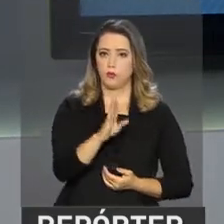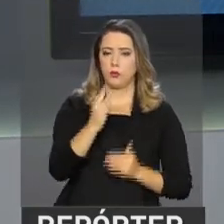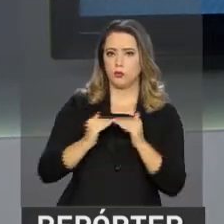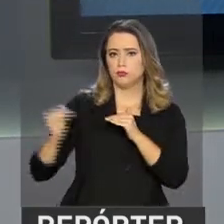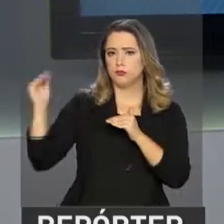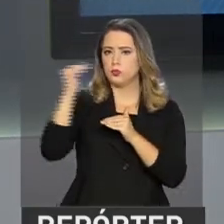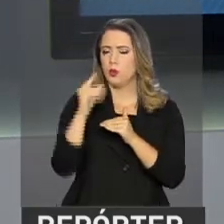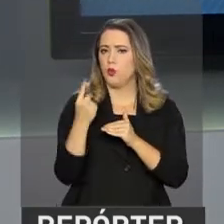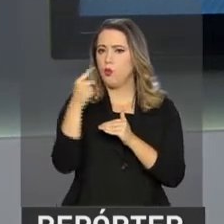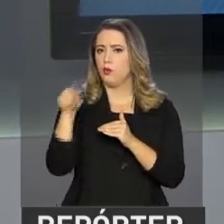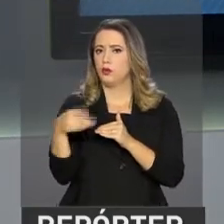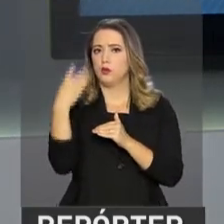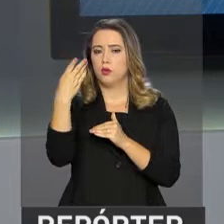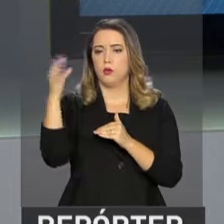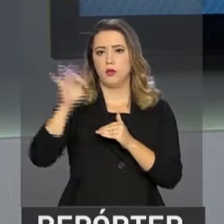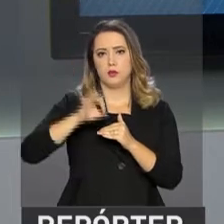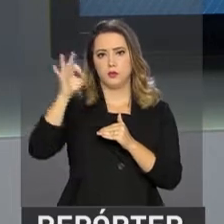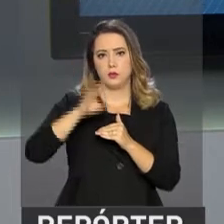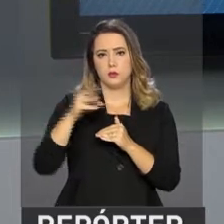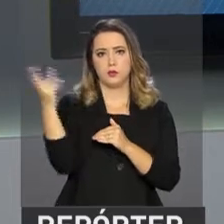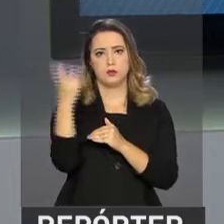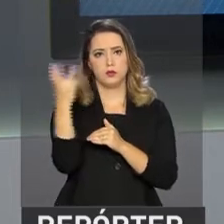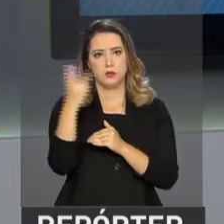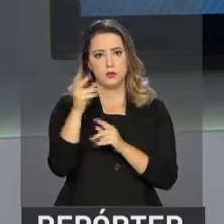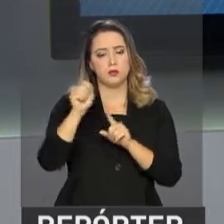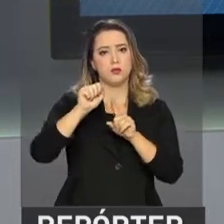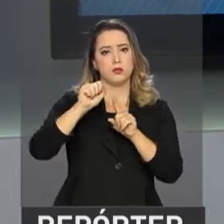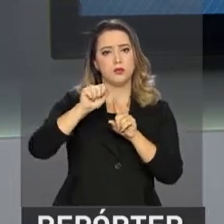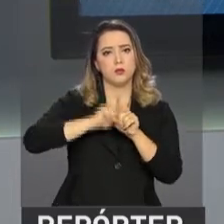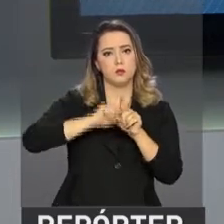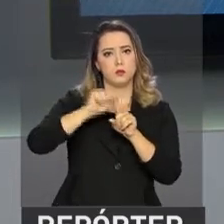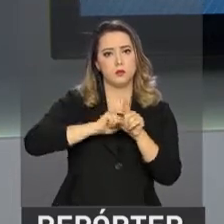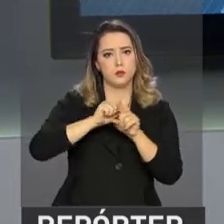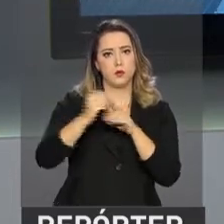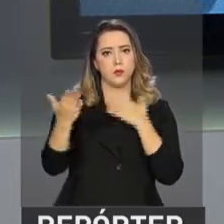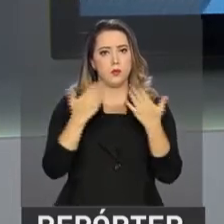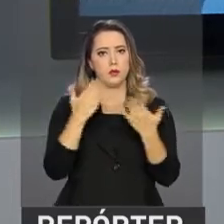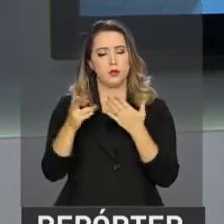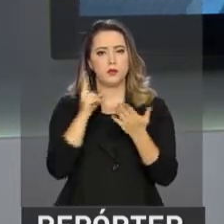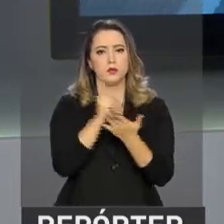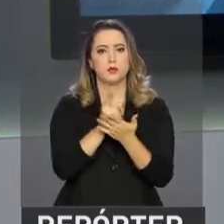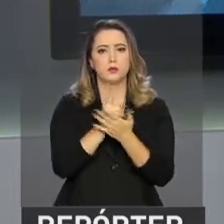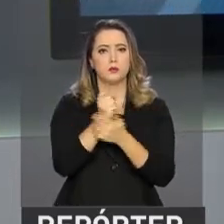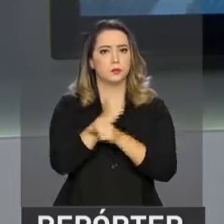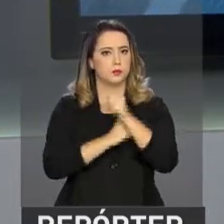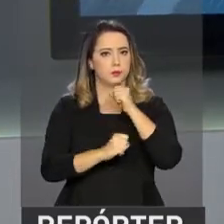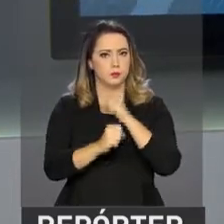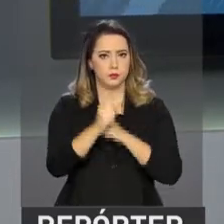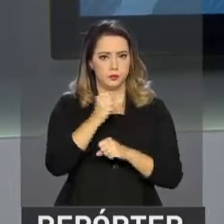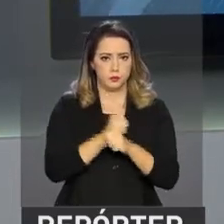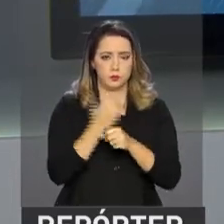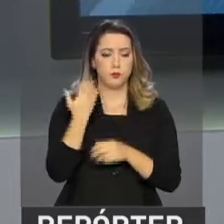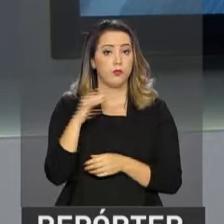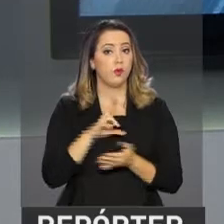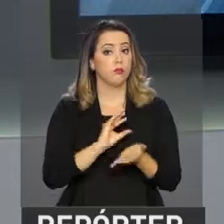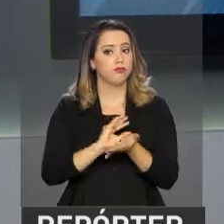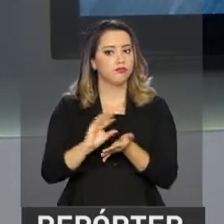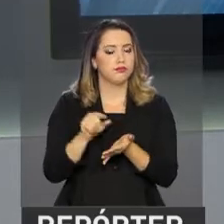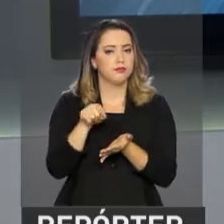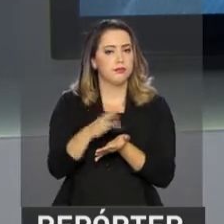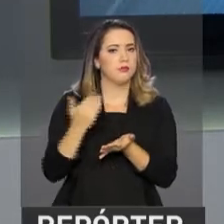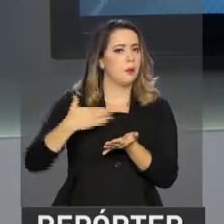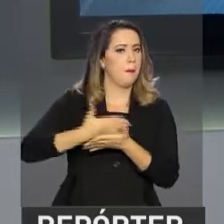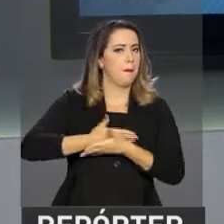por cento no terceiro trimestre em comparação ao mesmo período do ano passado os investimentos tiveram o melhor desempenho